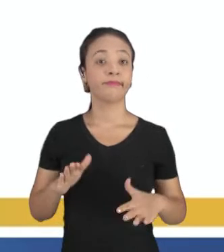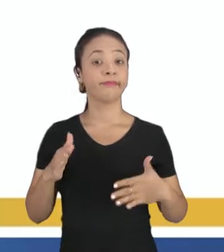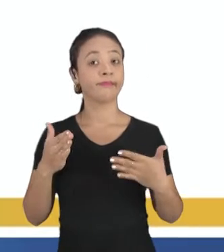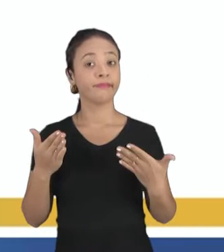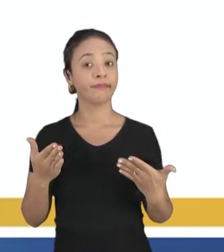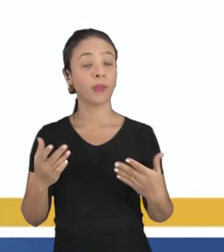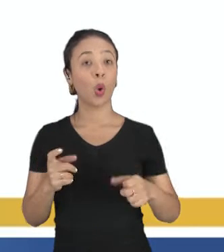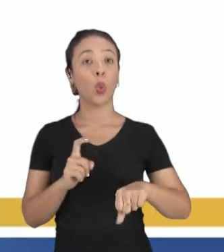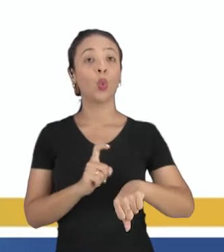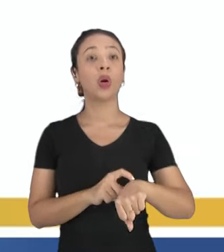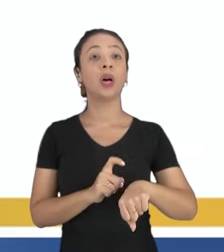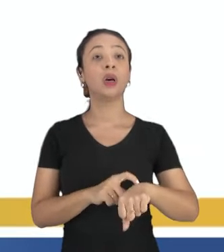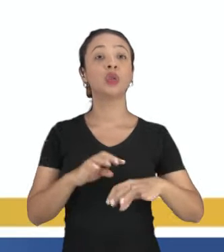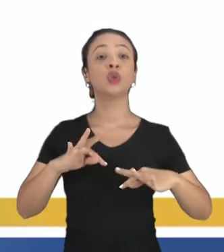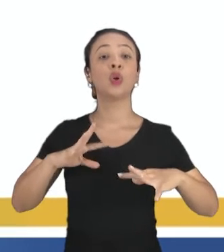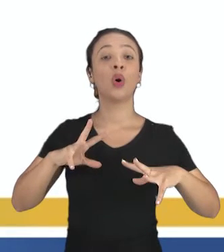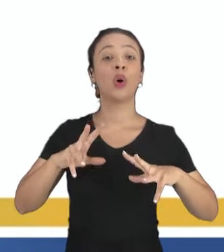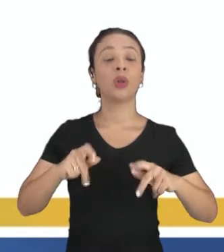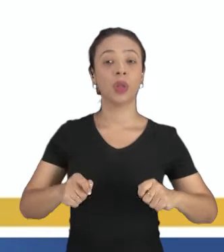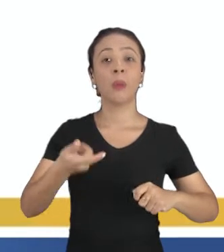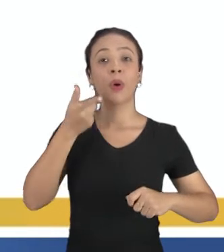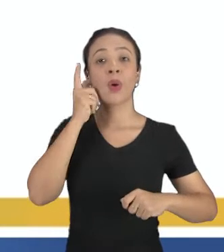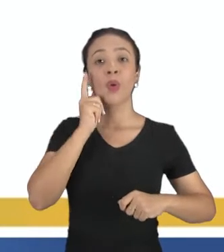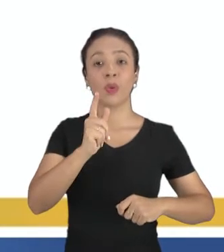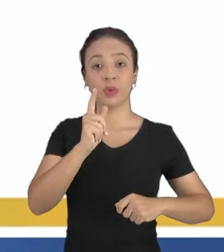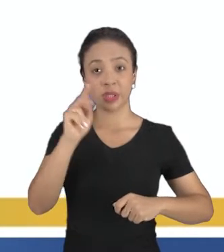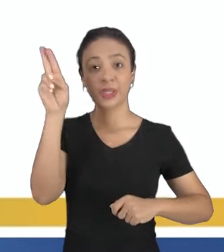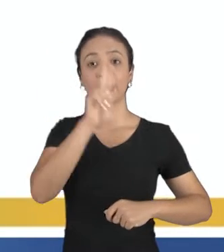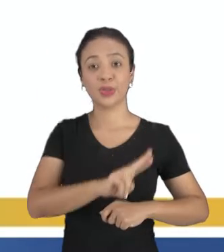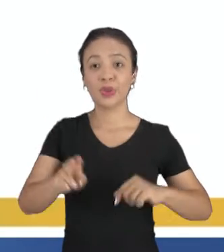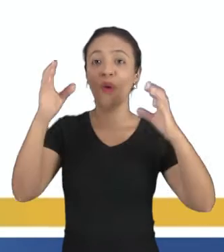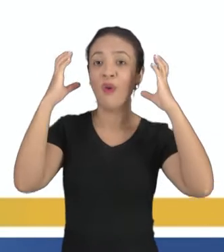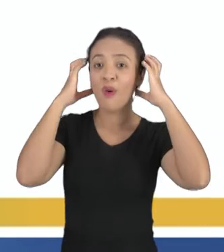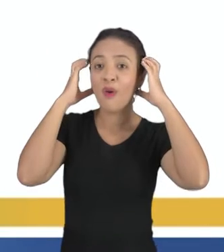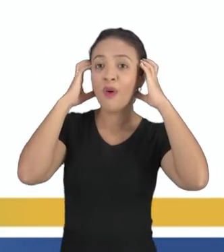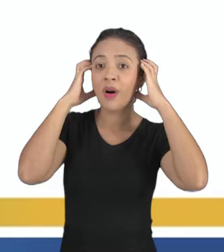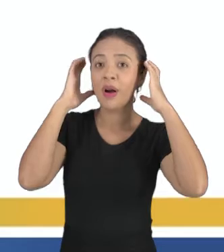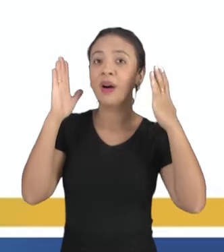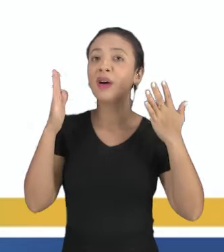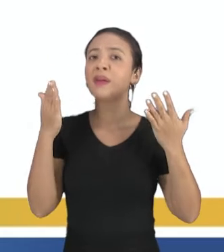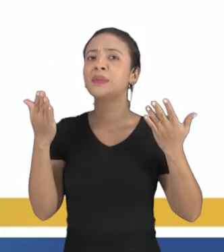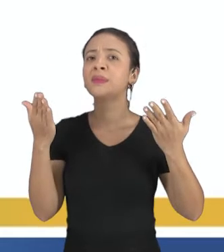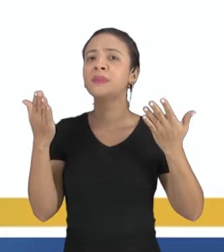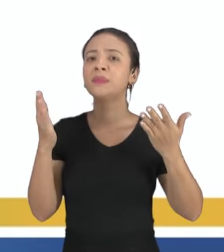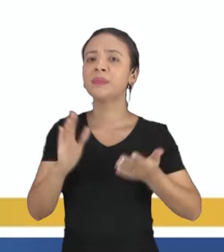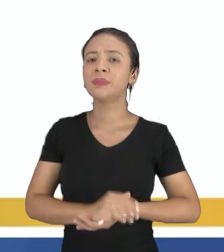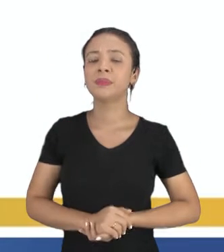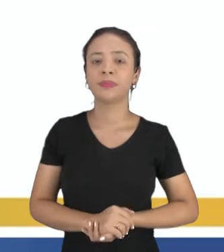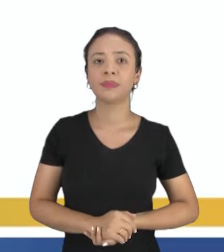Logo, o tempo total até a ativação do rádio foi de